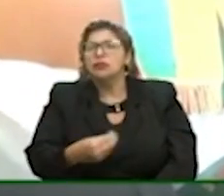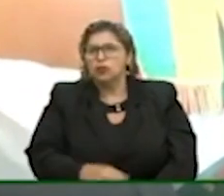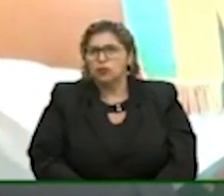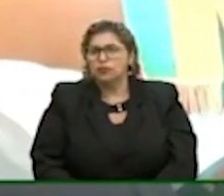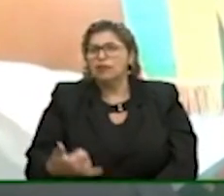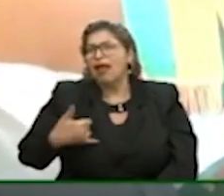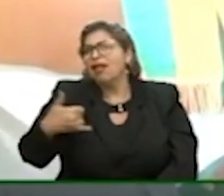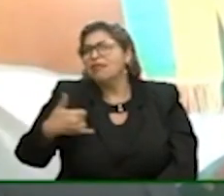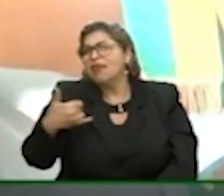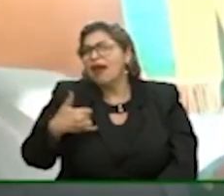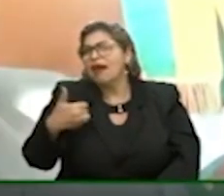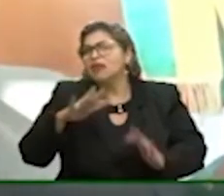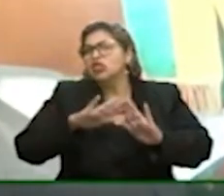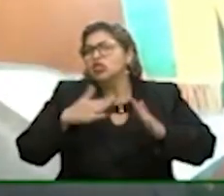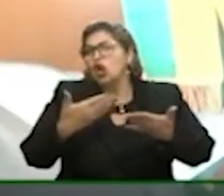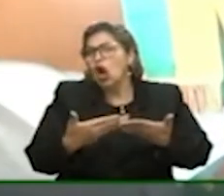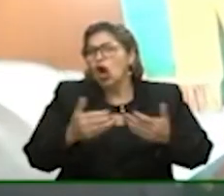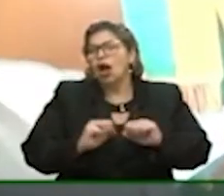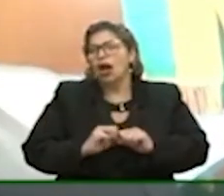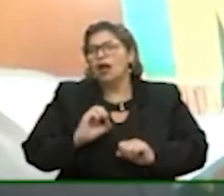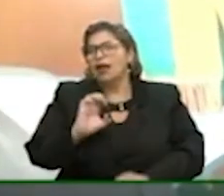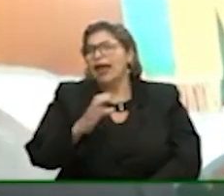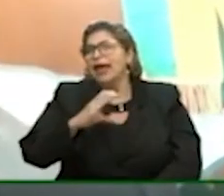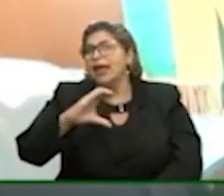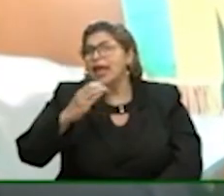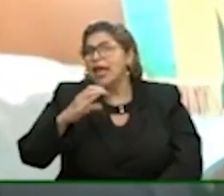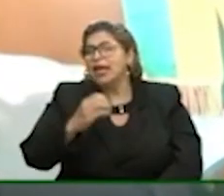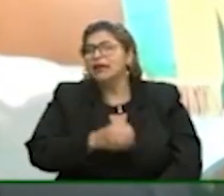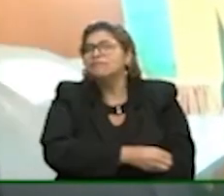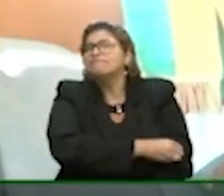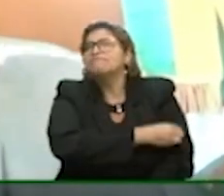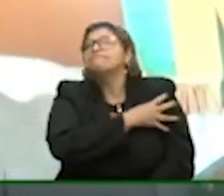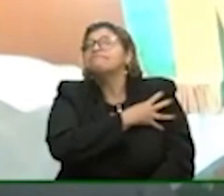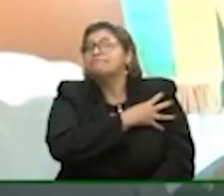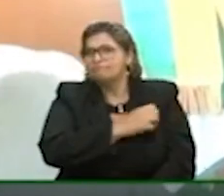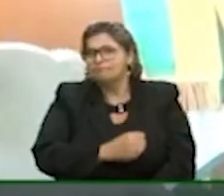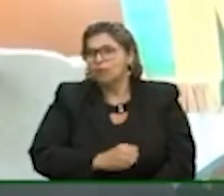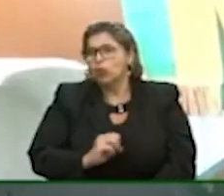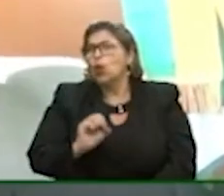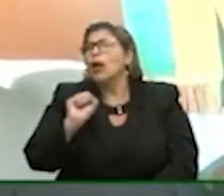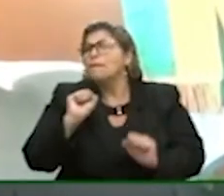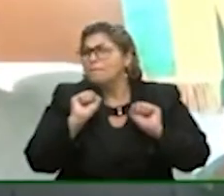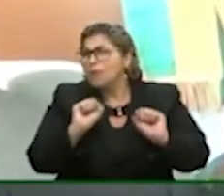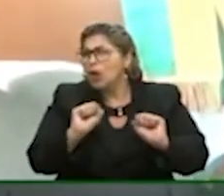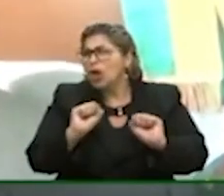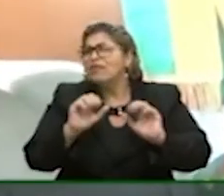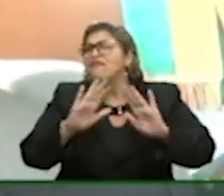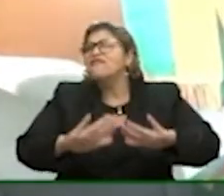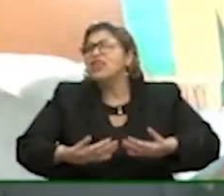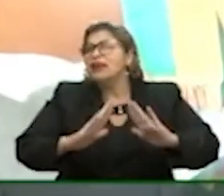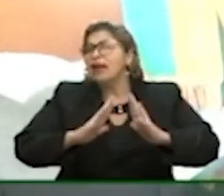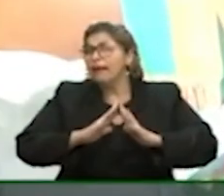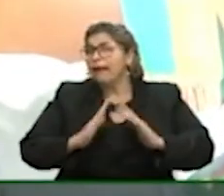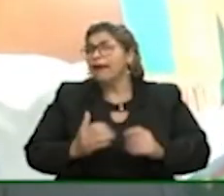em idade escolar, em creche, ensino fundamental? Quantos podem ficar em casa?